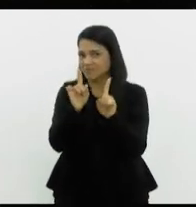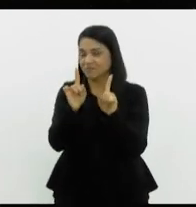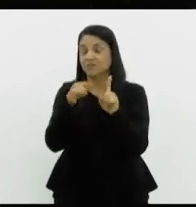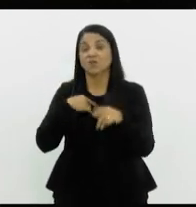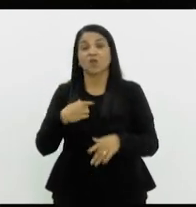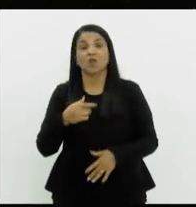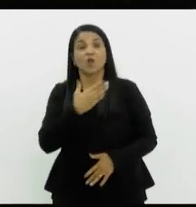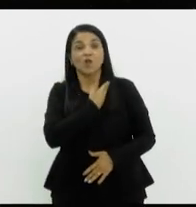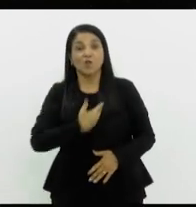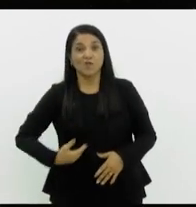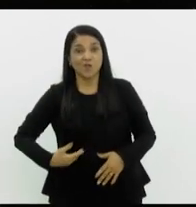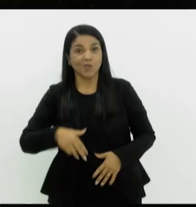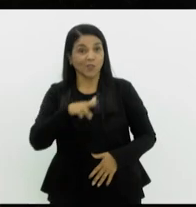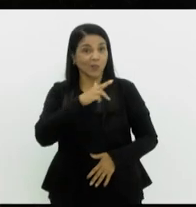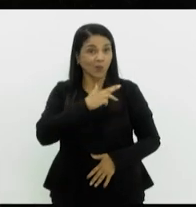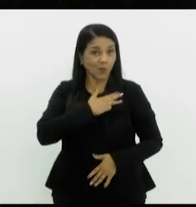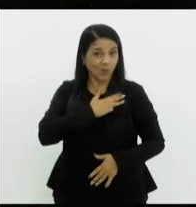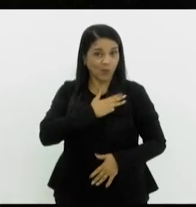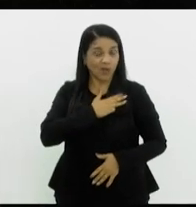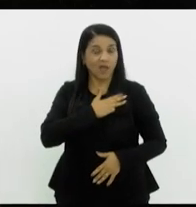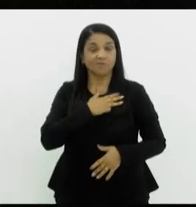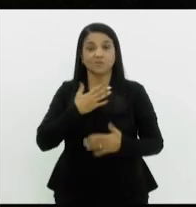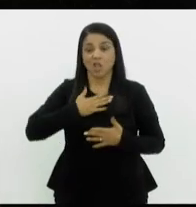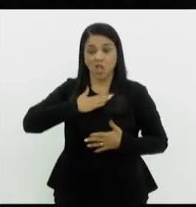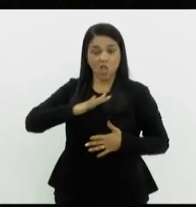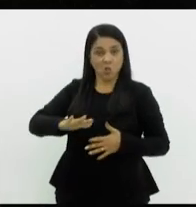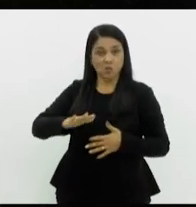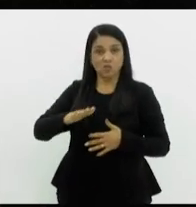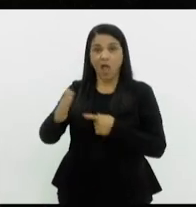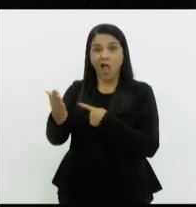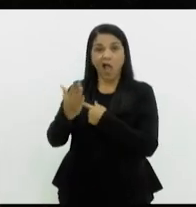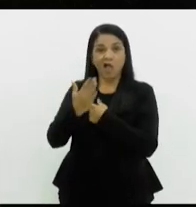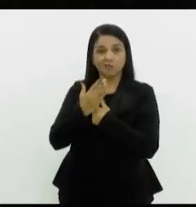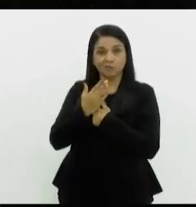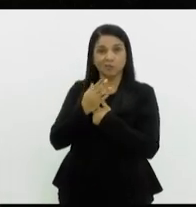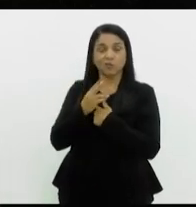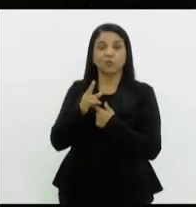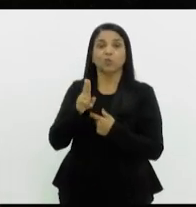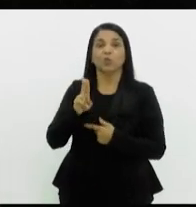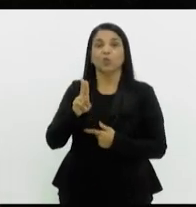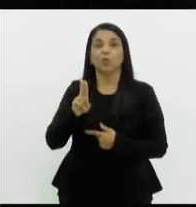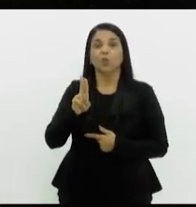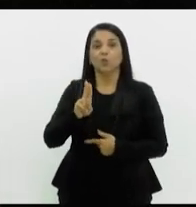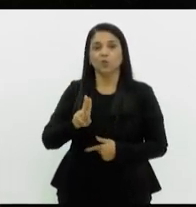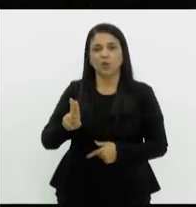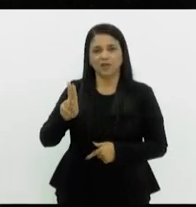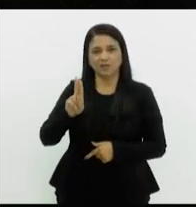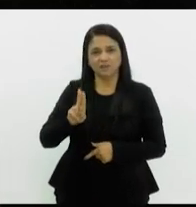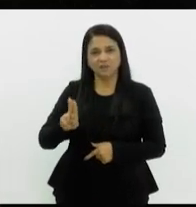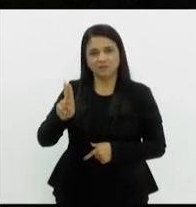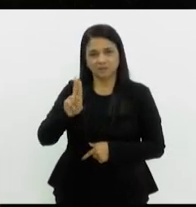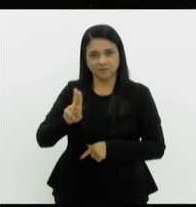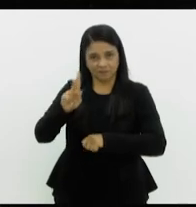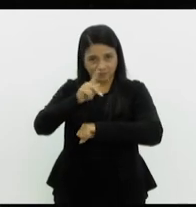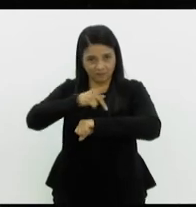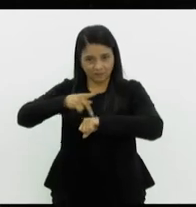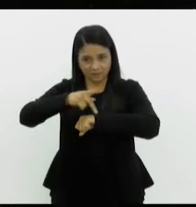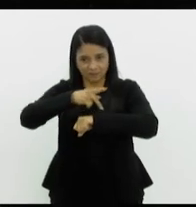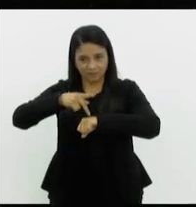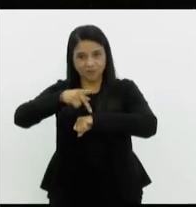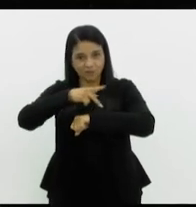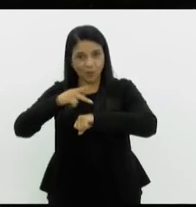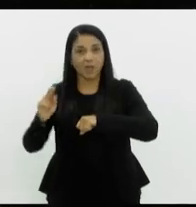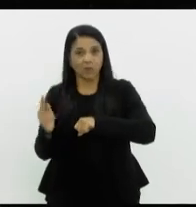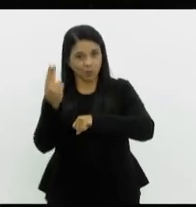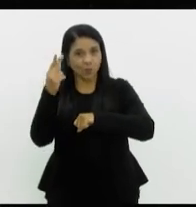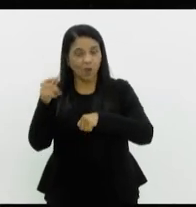Lula recusa ajuda do Uruguai em resgate a vítimas do Rio Grande do Sul. Governo federal dispensa Hércules do Uruguai, que levaria